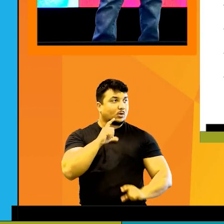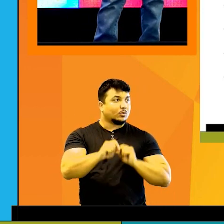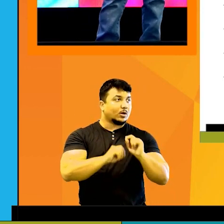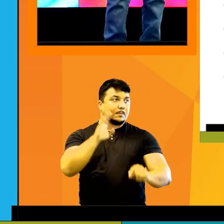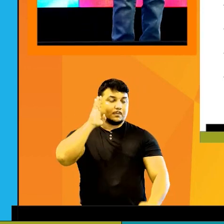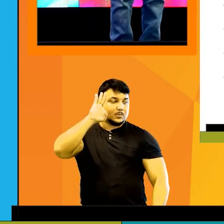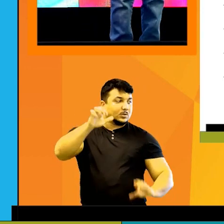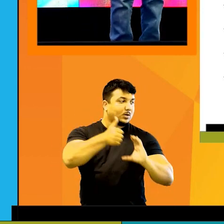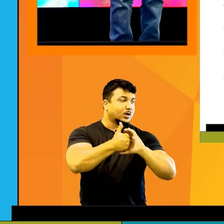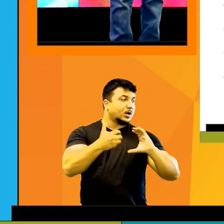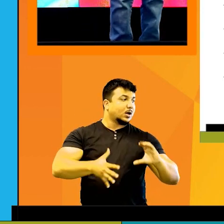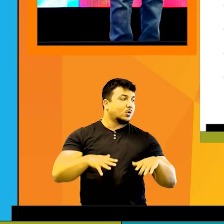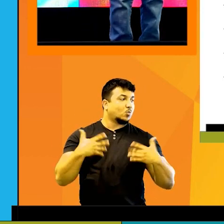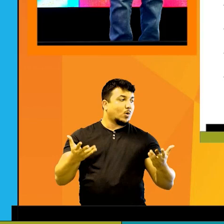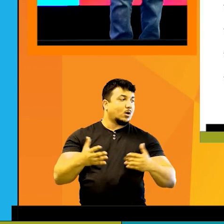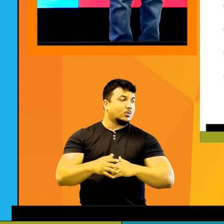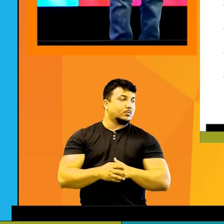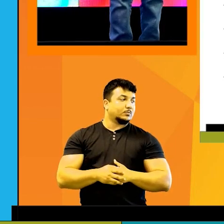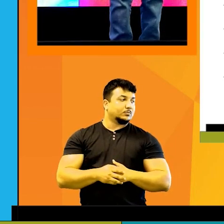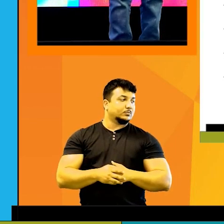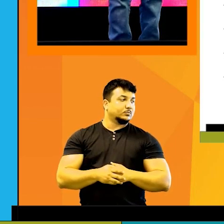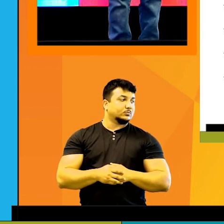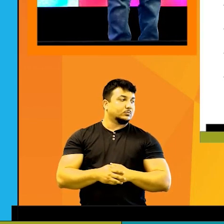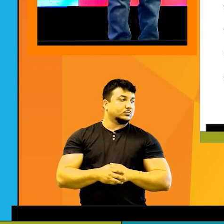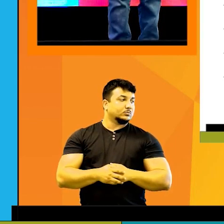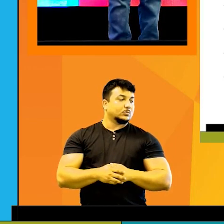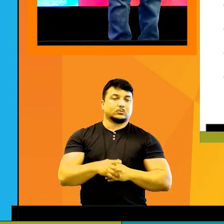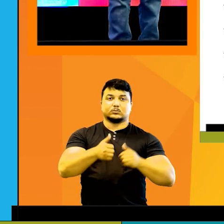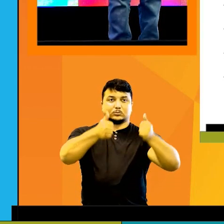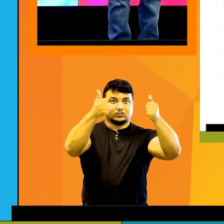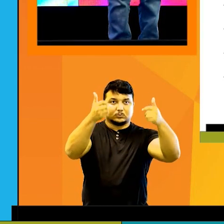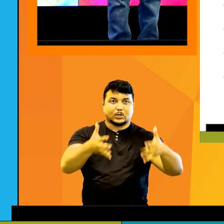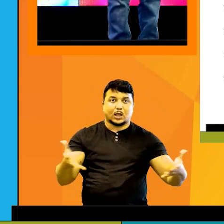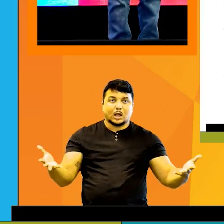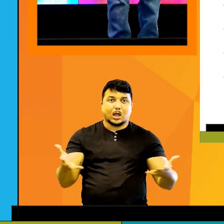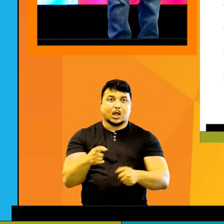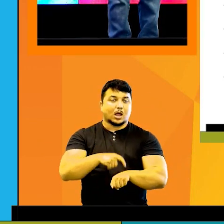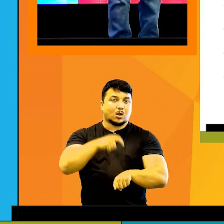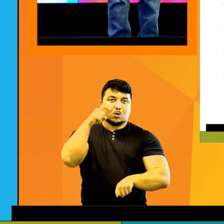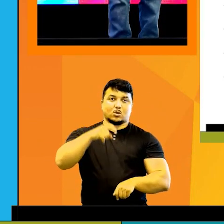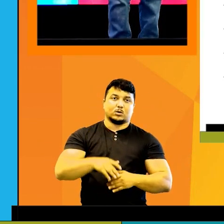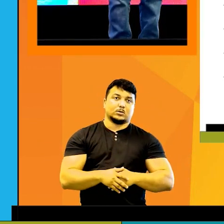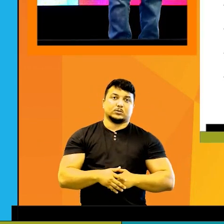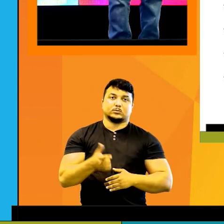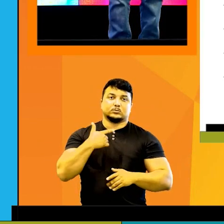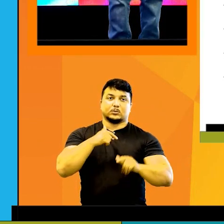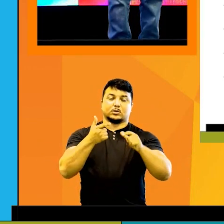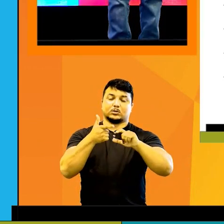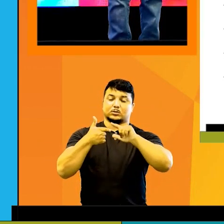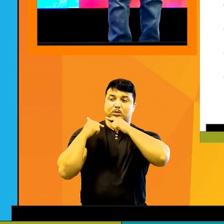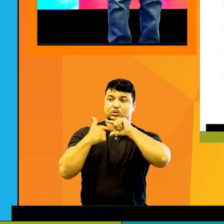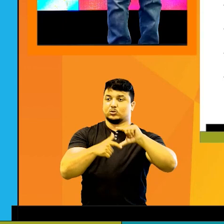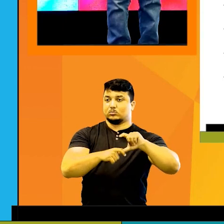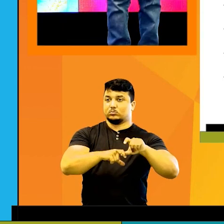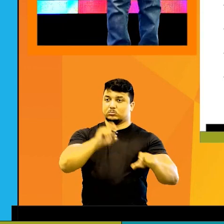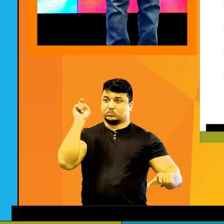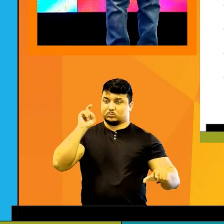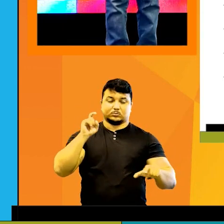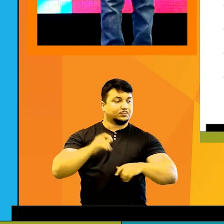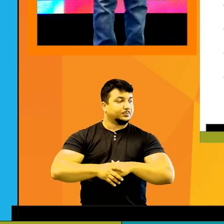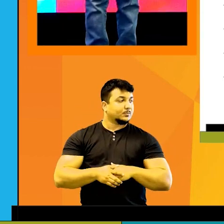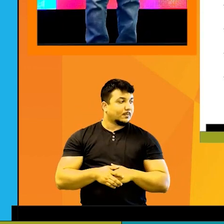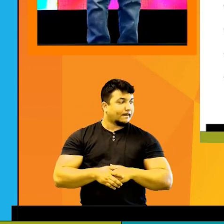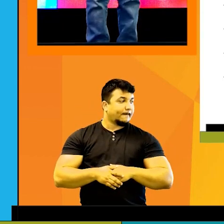principais características. Rompimento, acabei de comentar primeiro, rompimento com a tradição clássica, acabei de